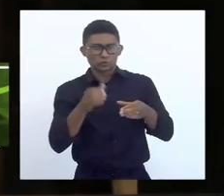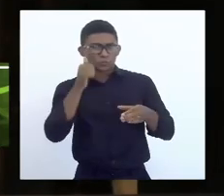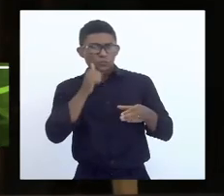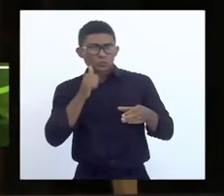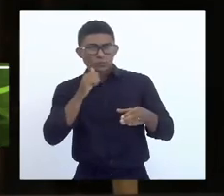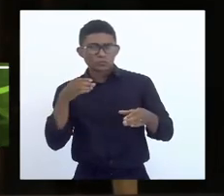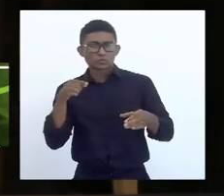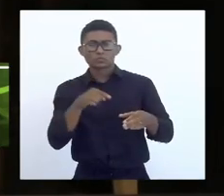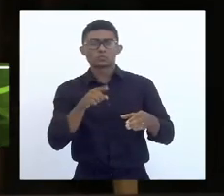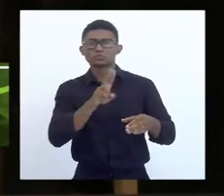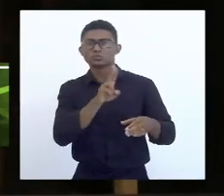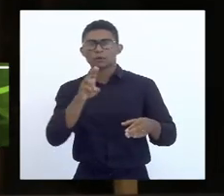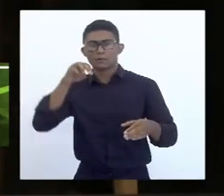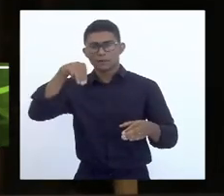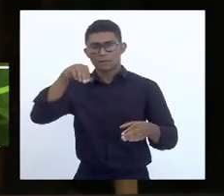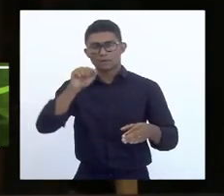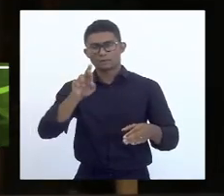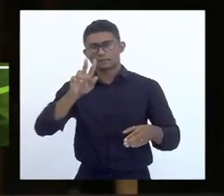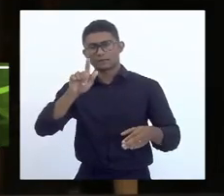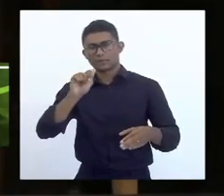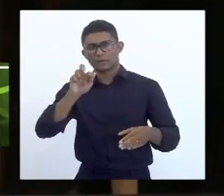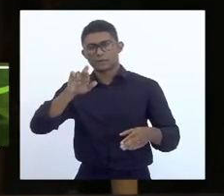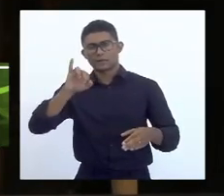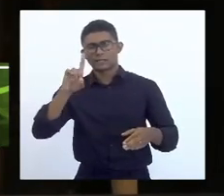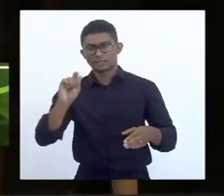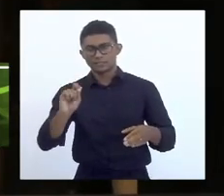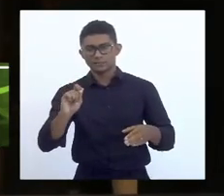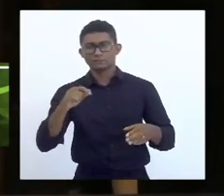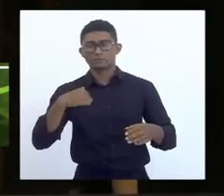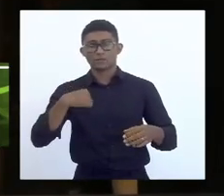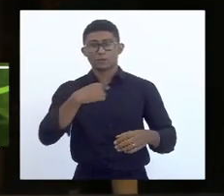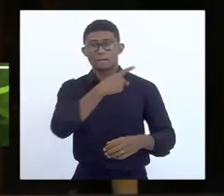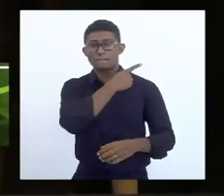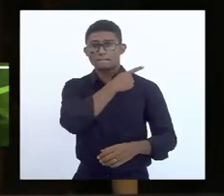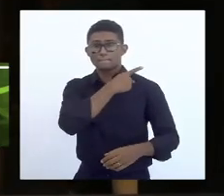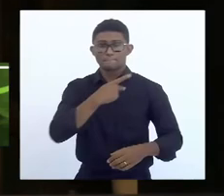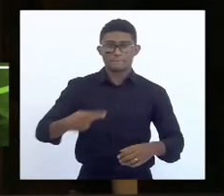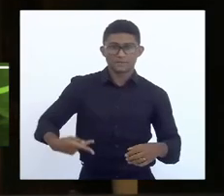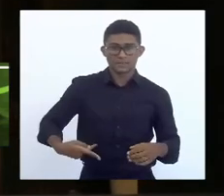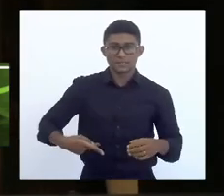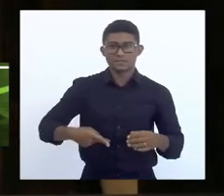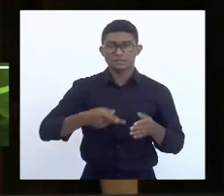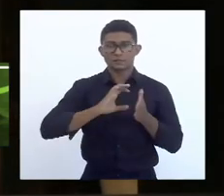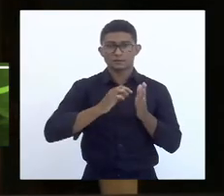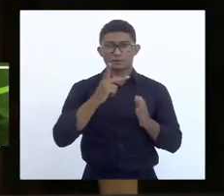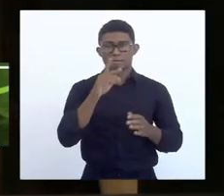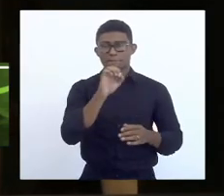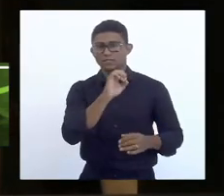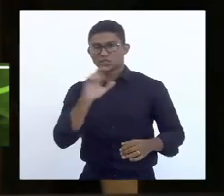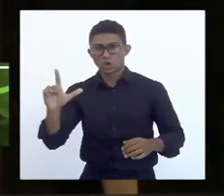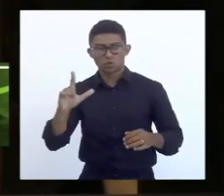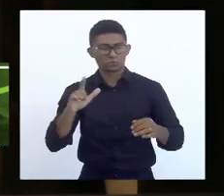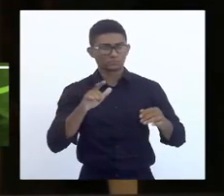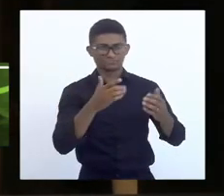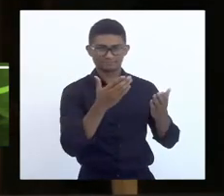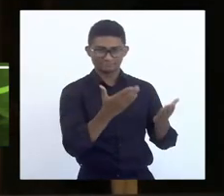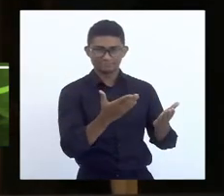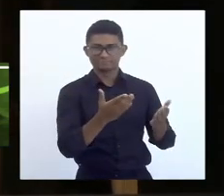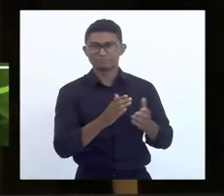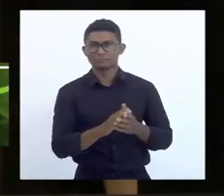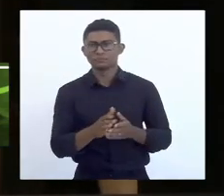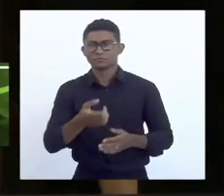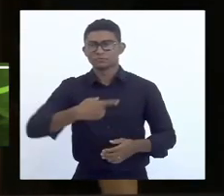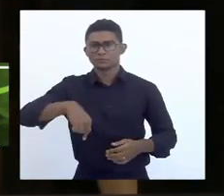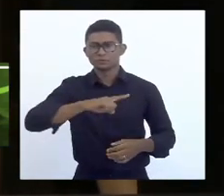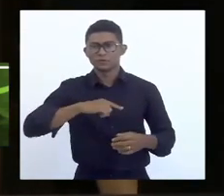coletiva Margarida, estou como presidenta do PSOL de São João de Meriti. A gente sofre essa